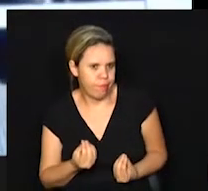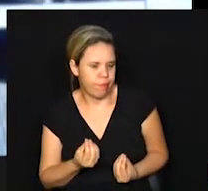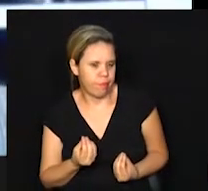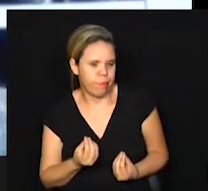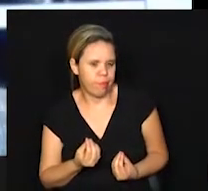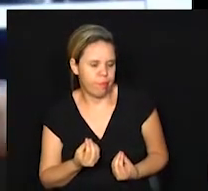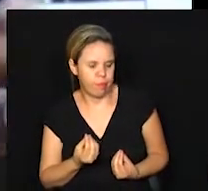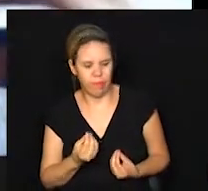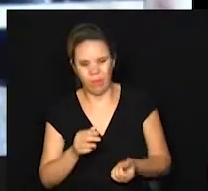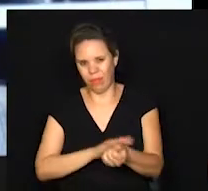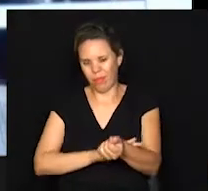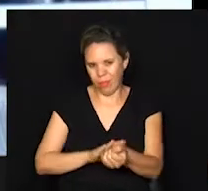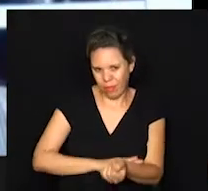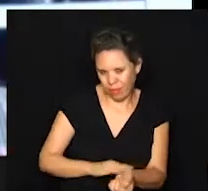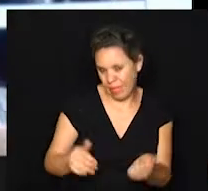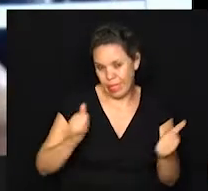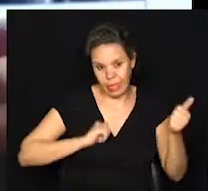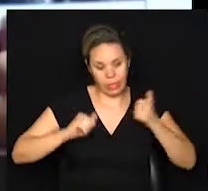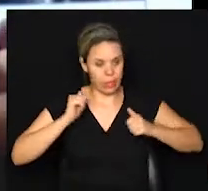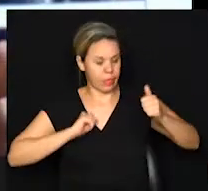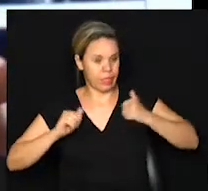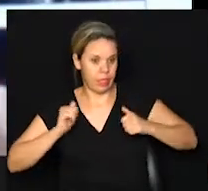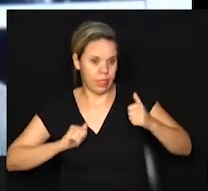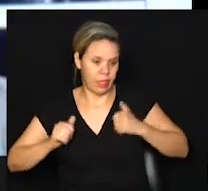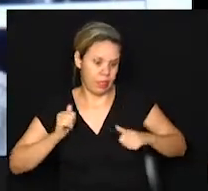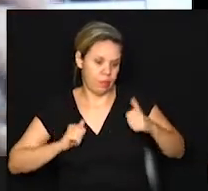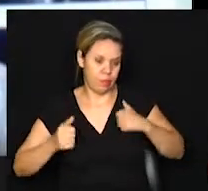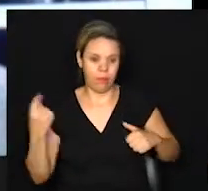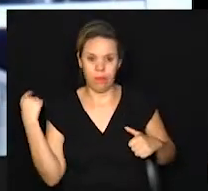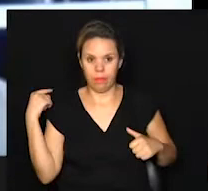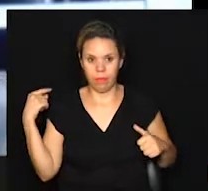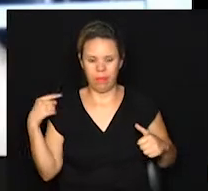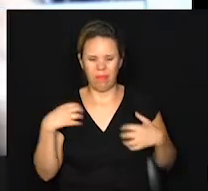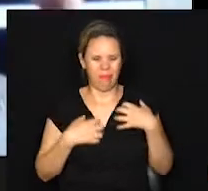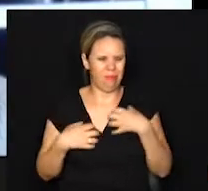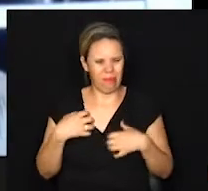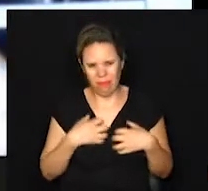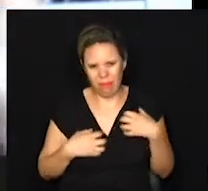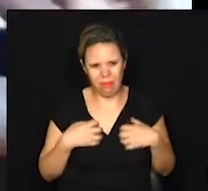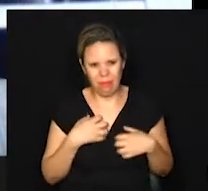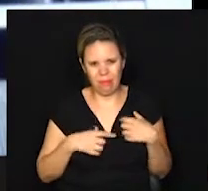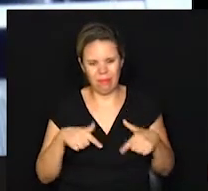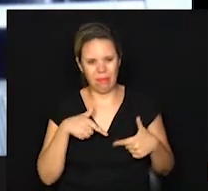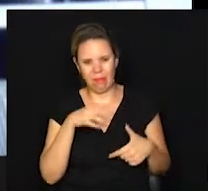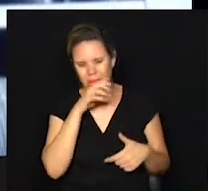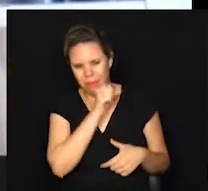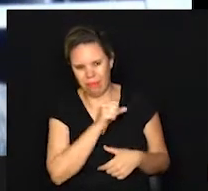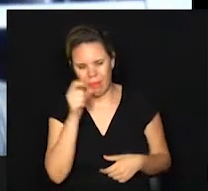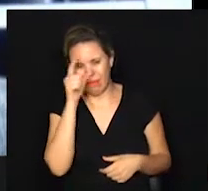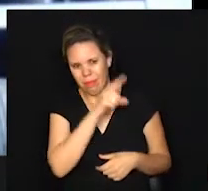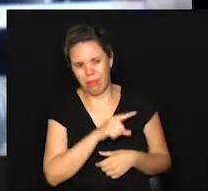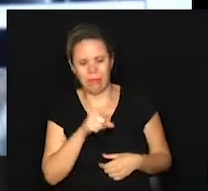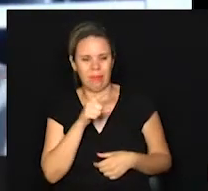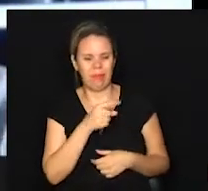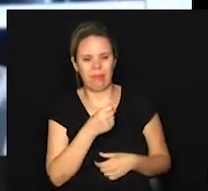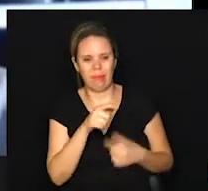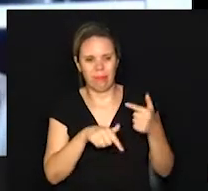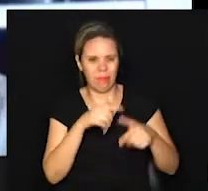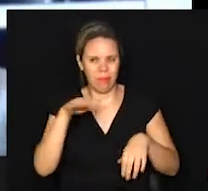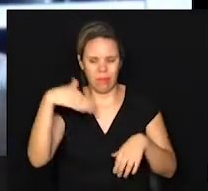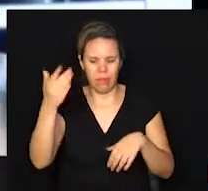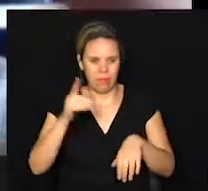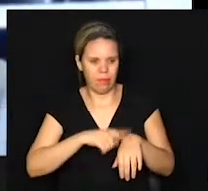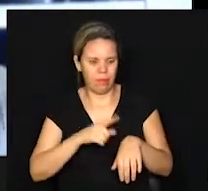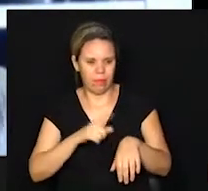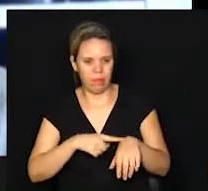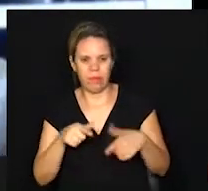mais estressado, a gente ficava ansioso, ficava angustiado, trabalhava de sábado, trabalhava de domingo, demanda fora do horário de trabalho,